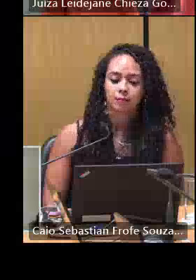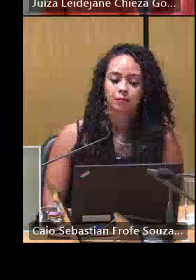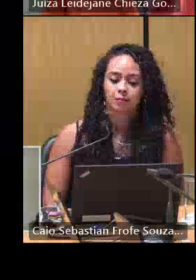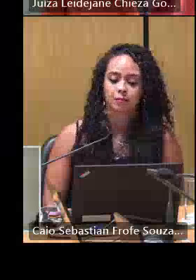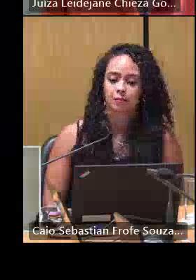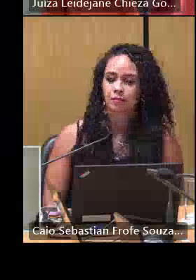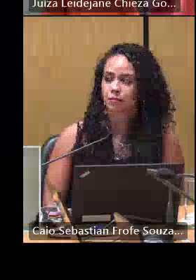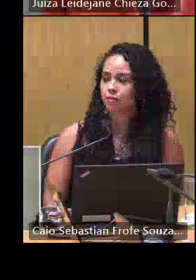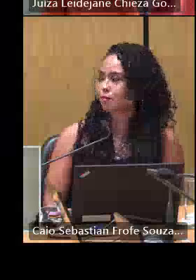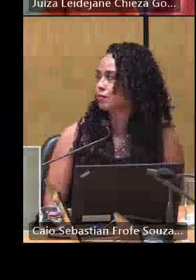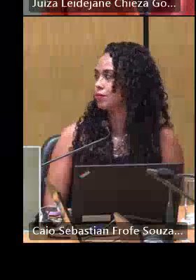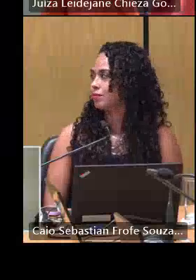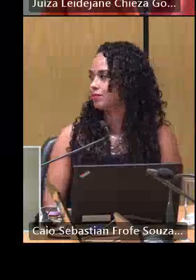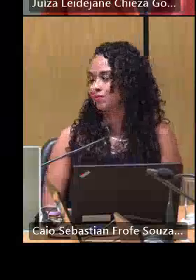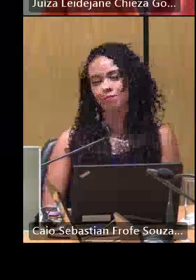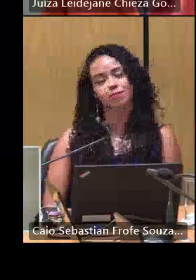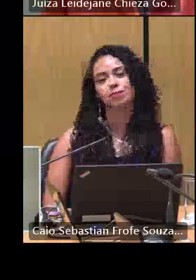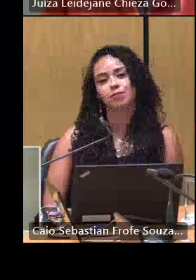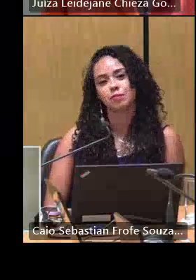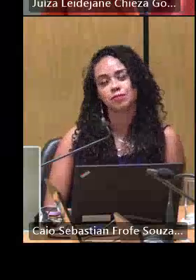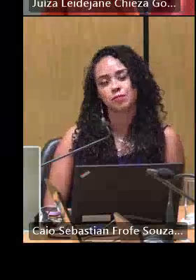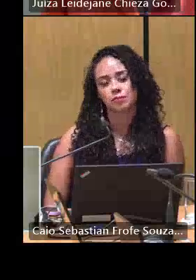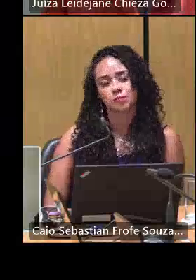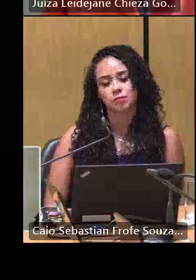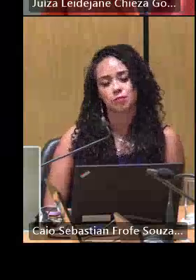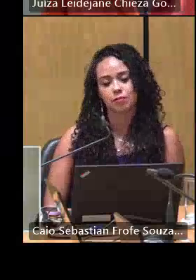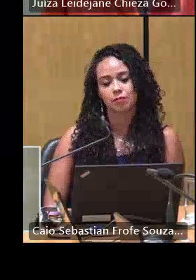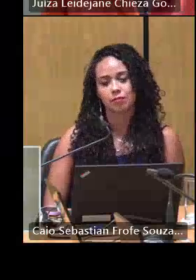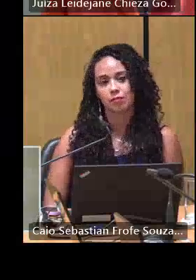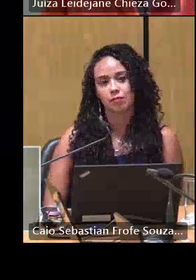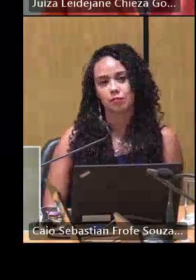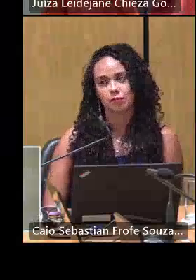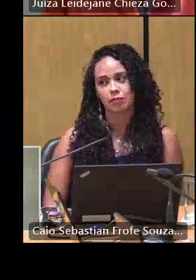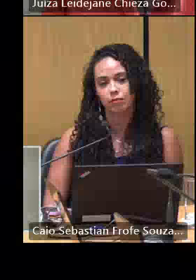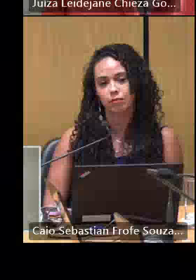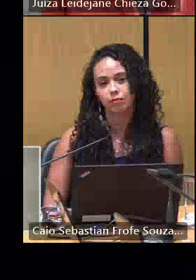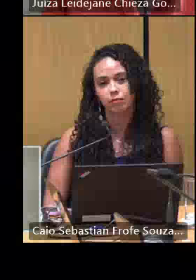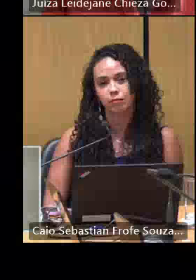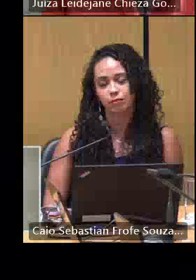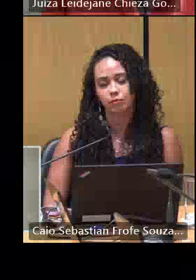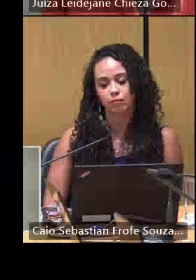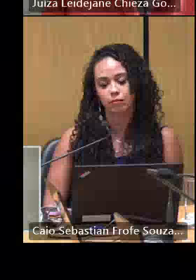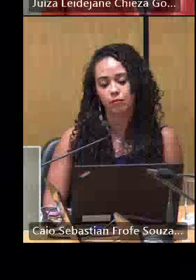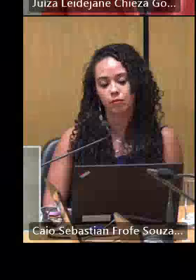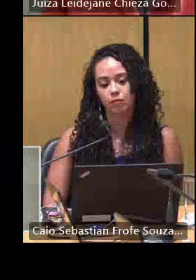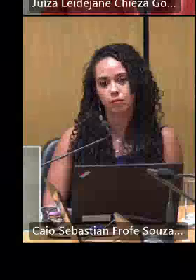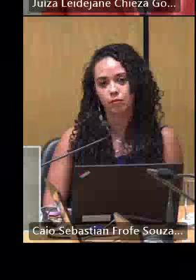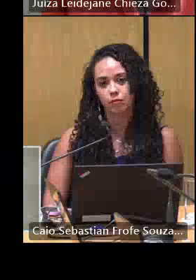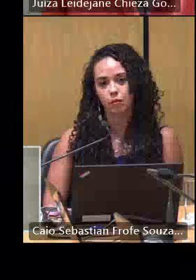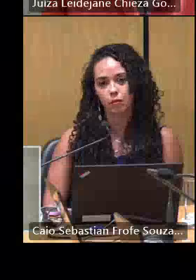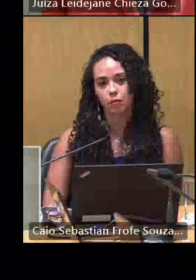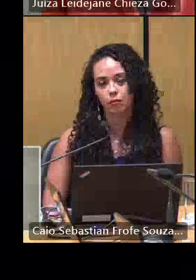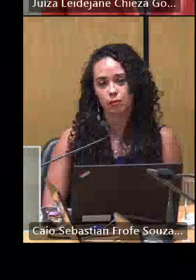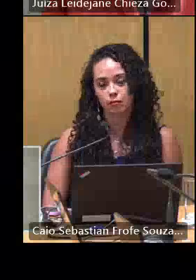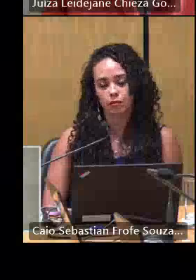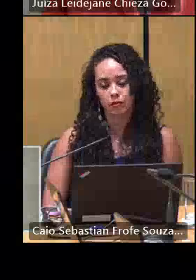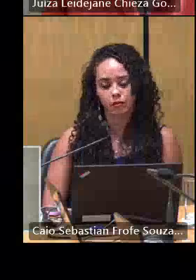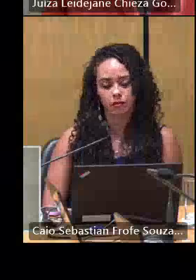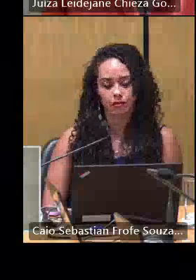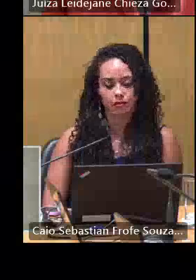religiosidade da Gastronomia e Musicalidade que vemos ao longo de todos esses anos atualmente nós temos o samba